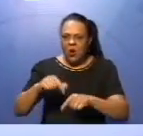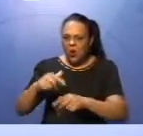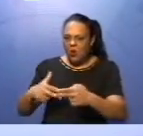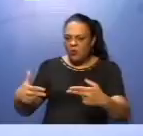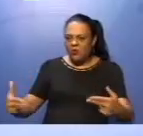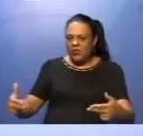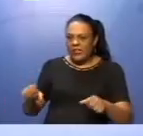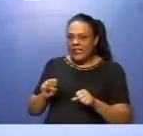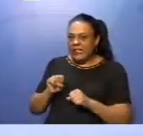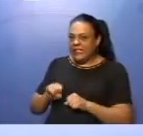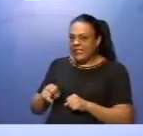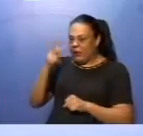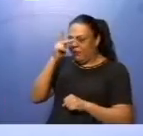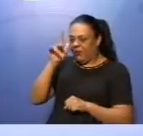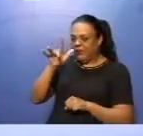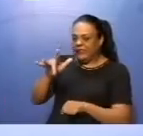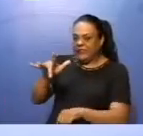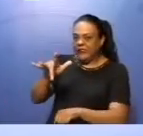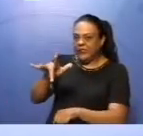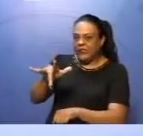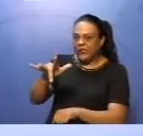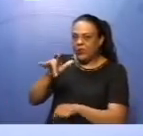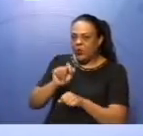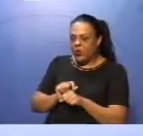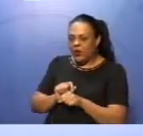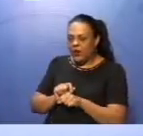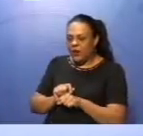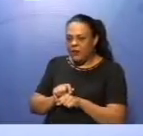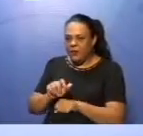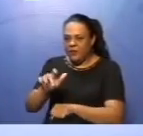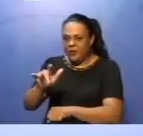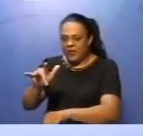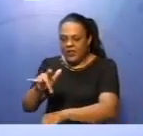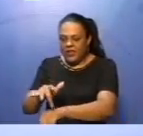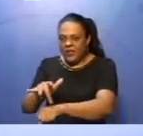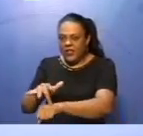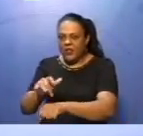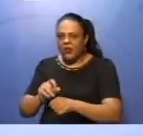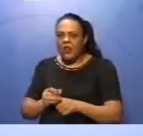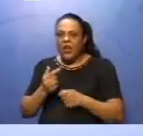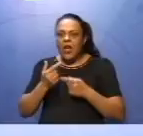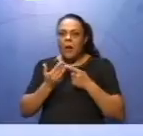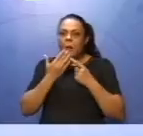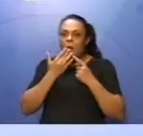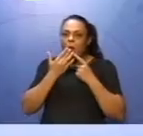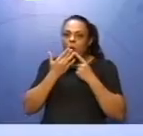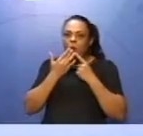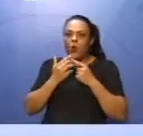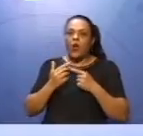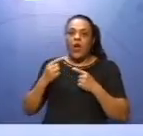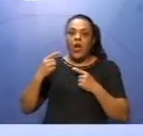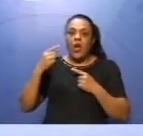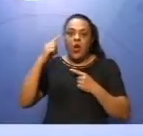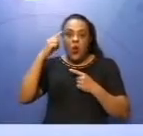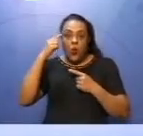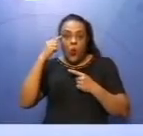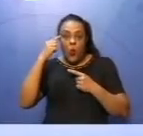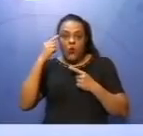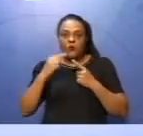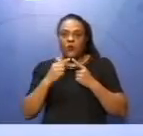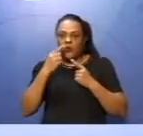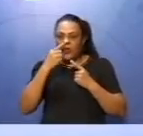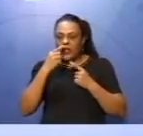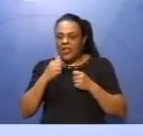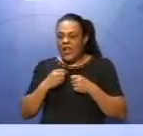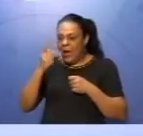Ao tocar esses objetos contaminados e levar a mão à boca, aos olhos e ao nariz, o indivíduo